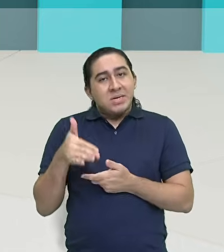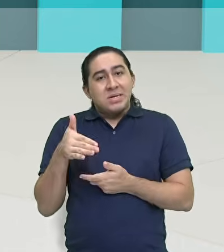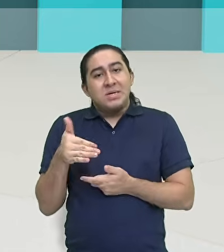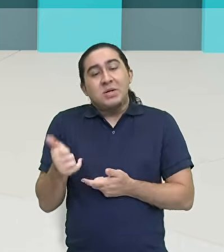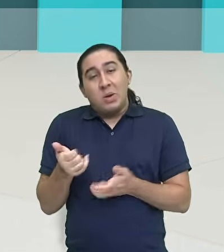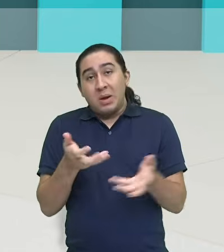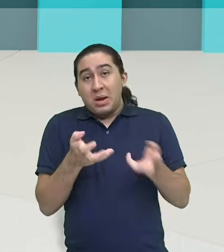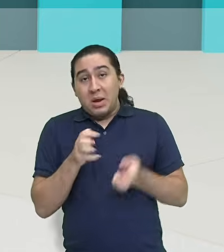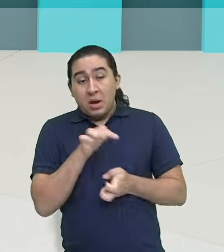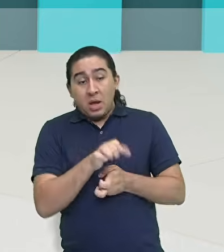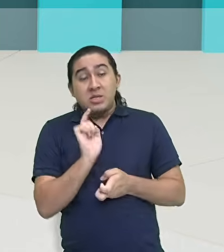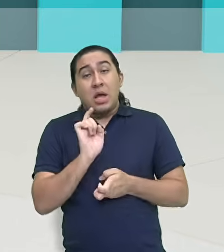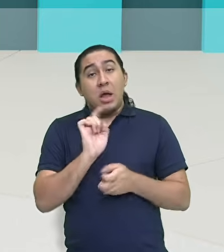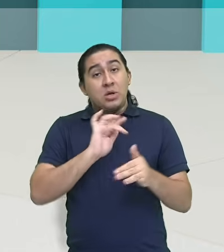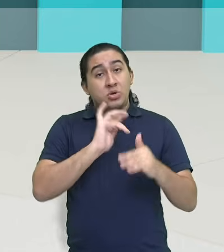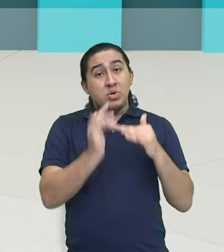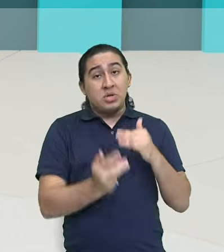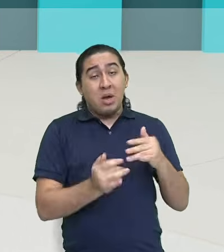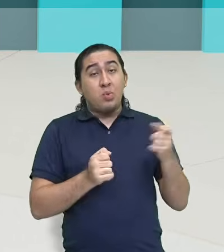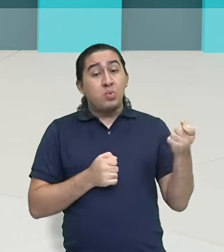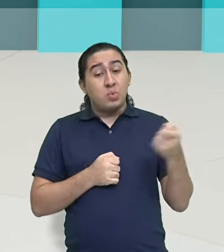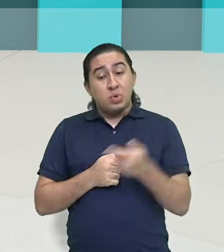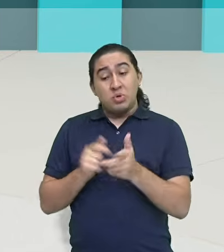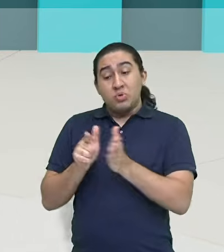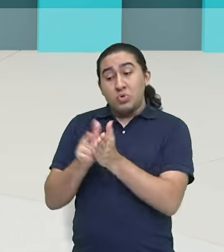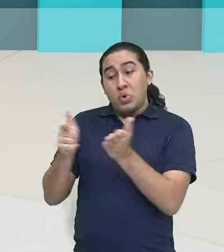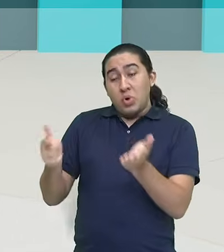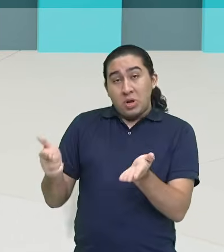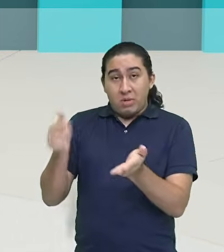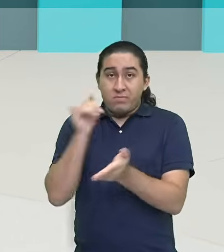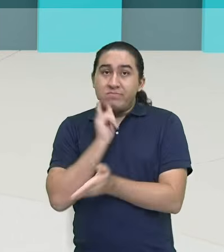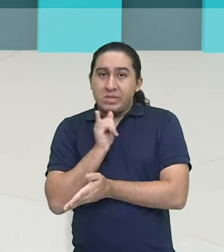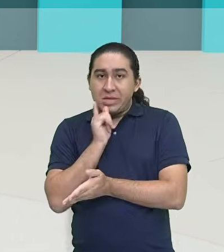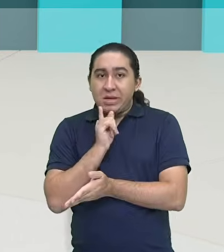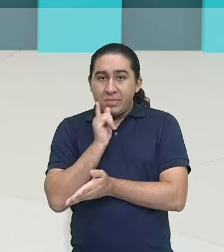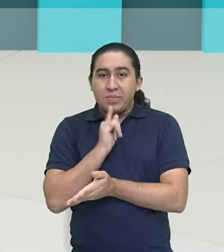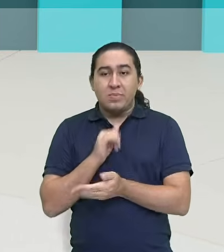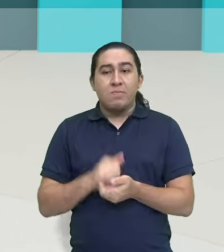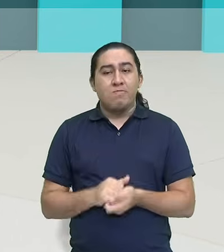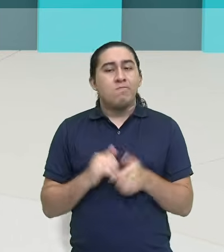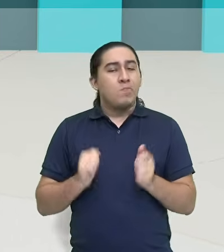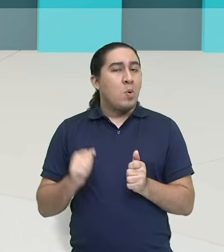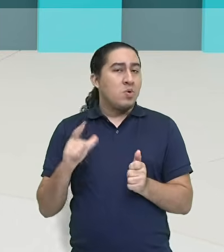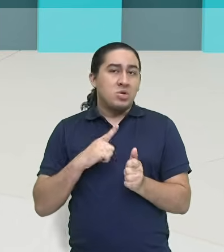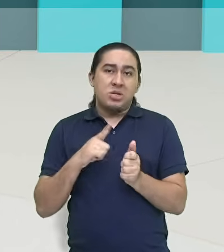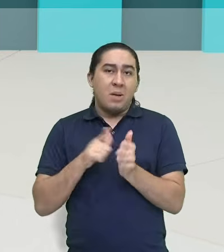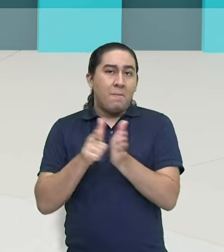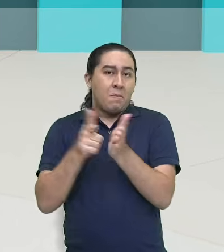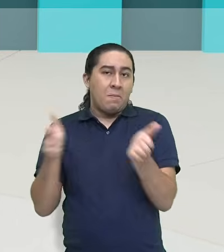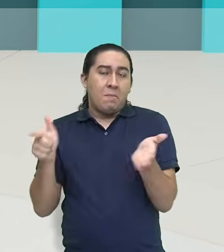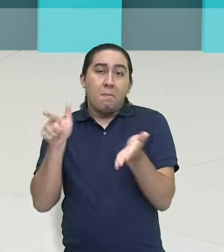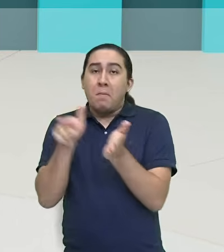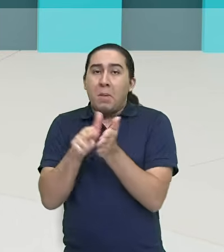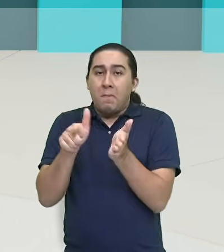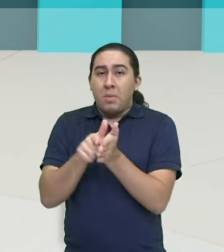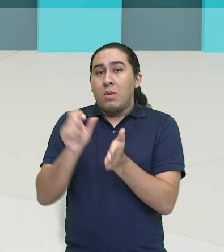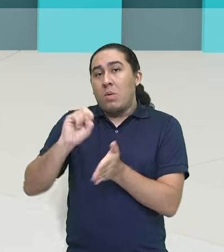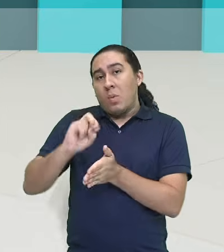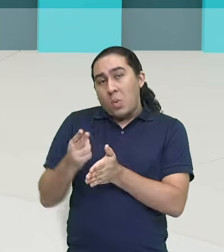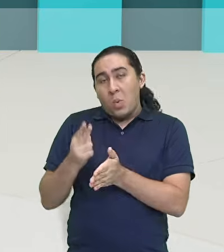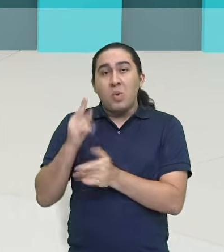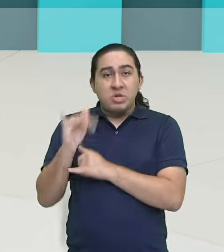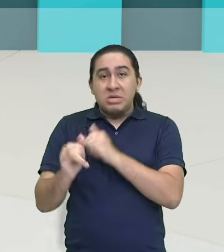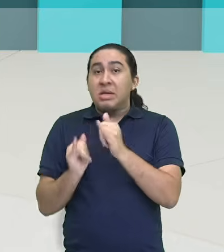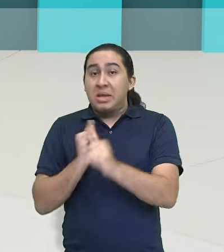a outra situação como jornais, enfim, podem ser jornais impressos ou até mesmo digitais, porque